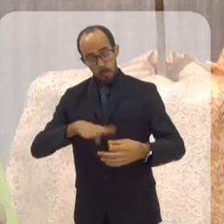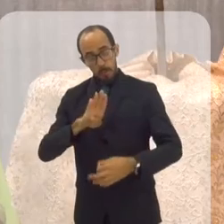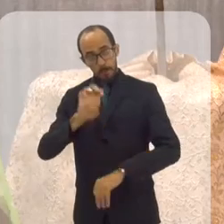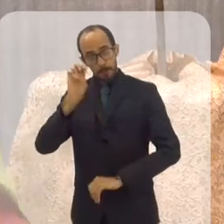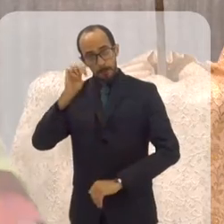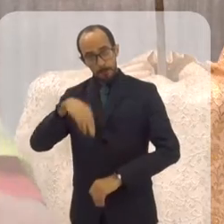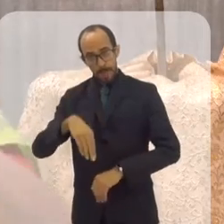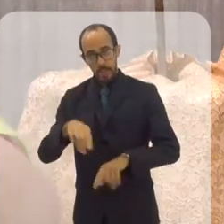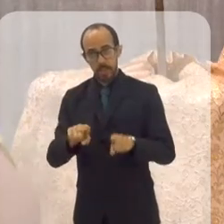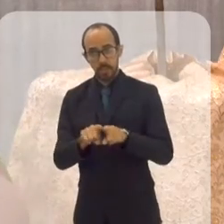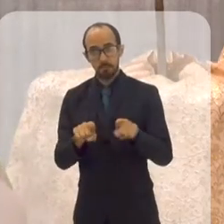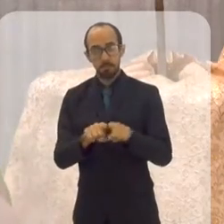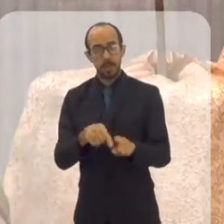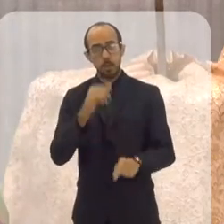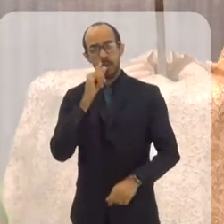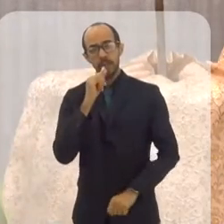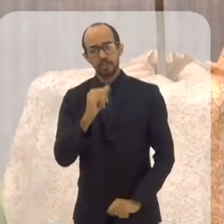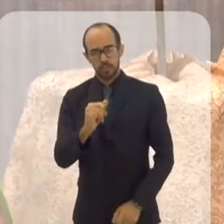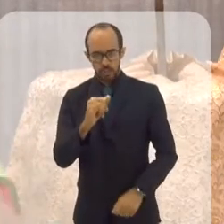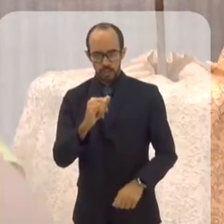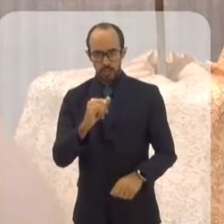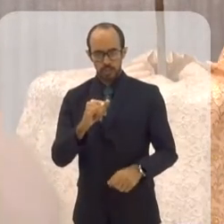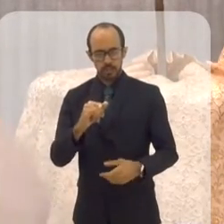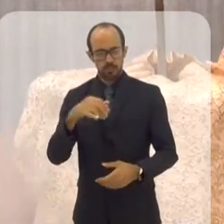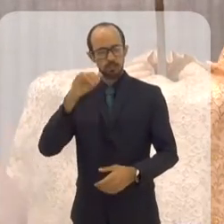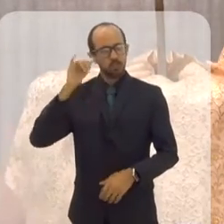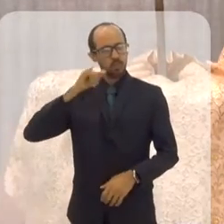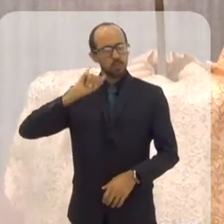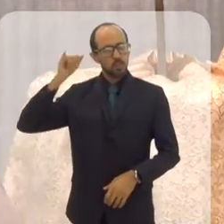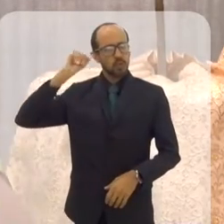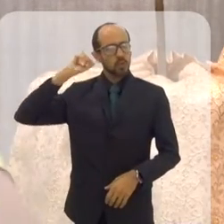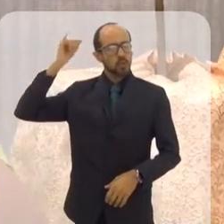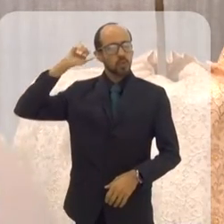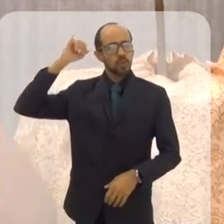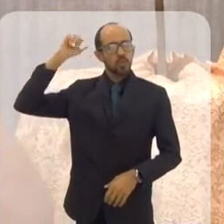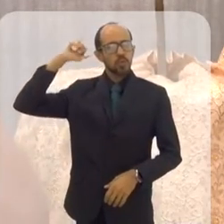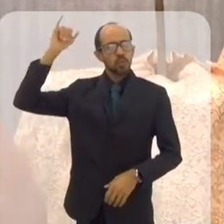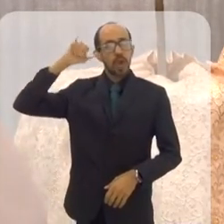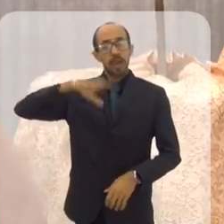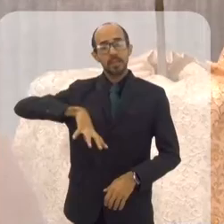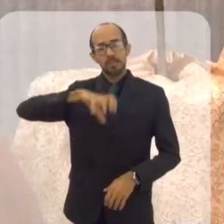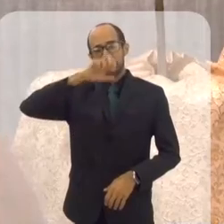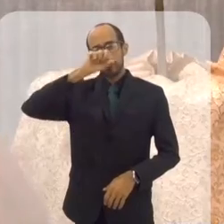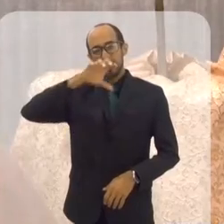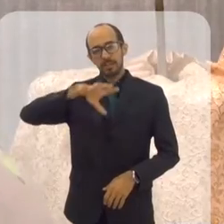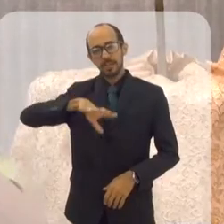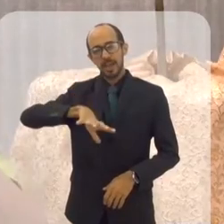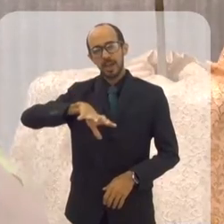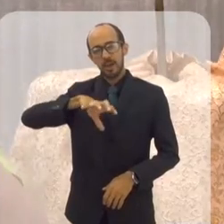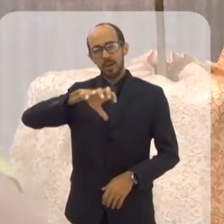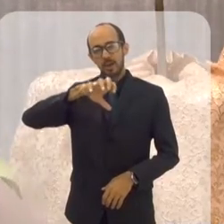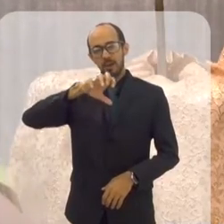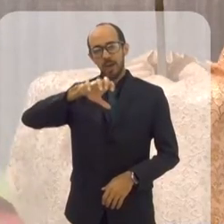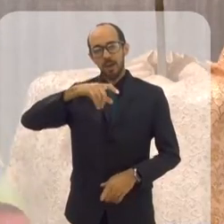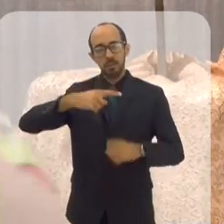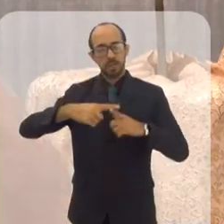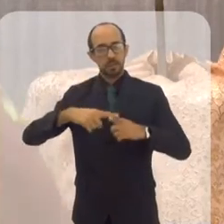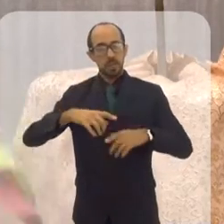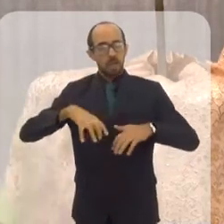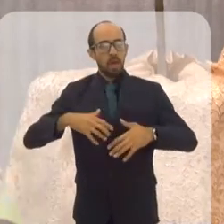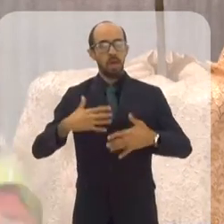né através da energia entrar essa sintonia a respiração a